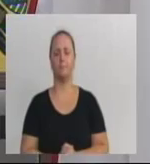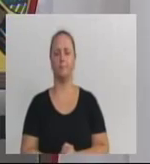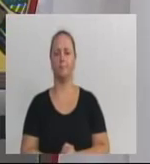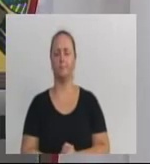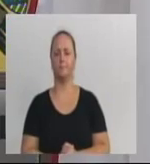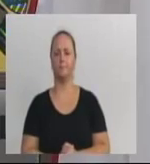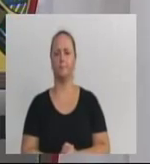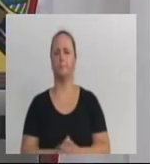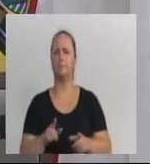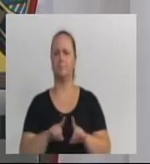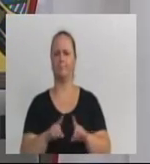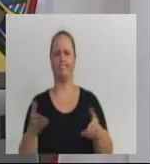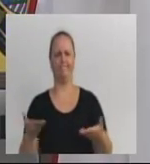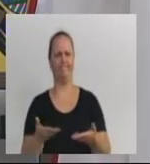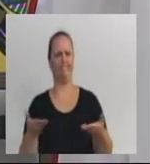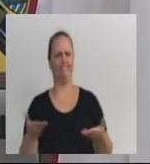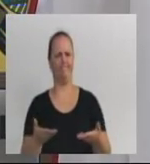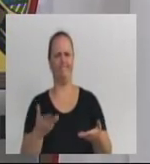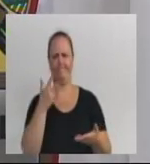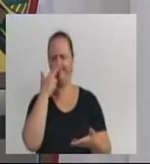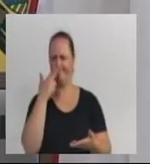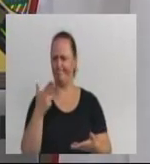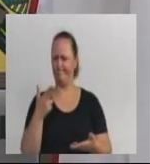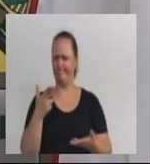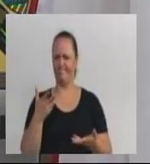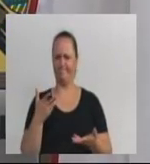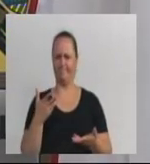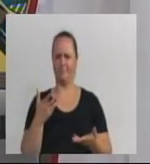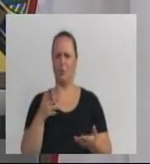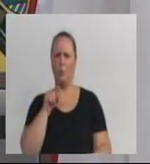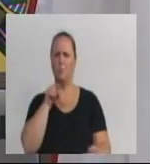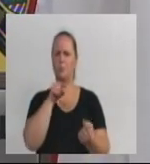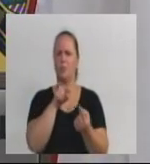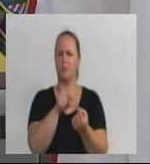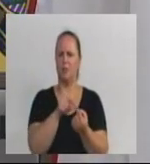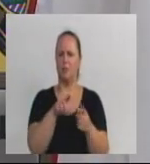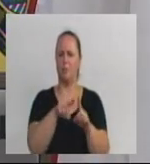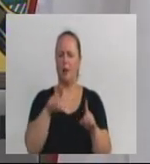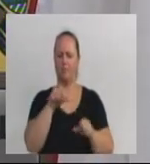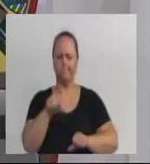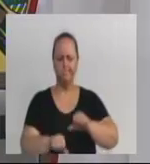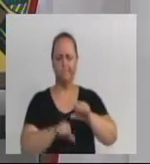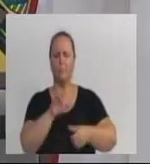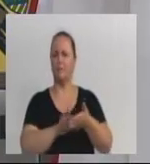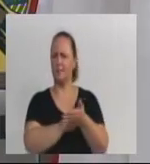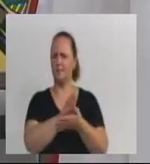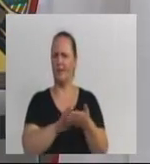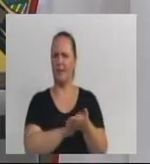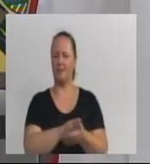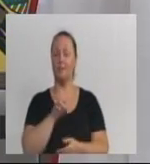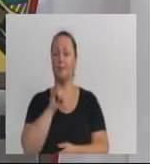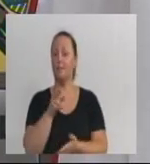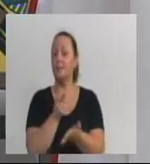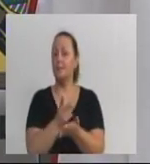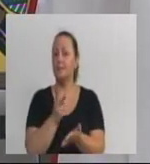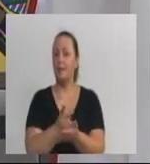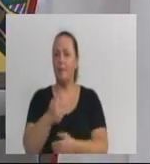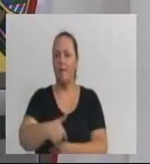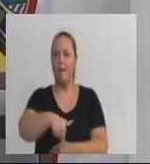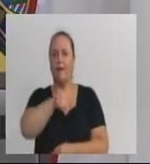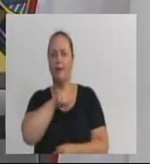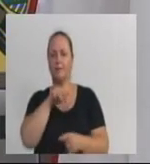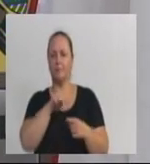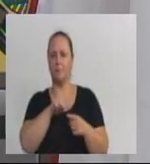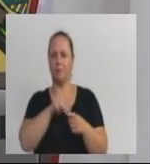esse escopo de uma reforma que não existiu, a cada ano, antes de uma eleição municipal e de uma eleição